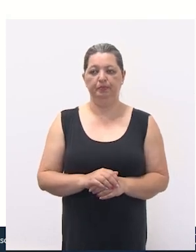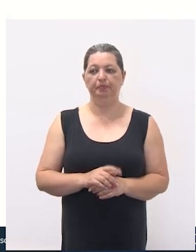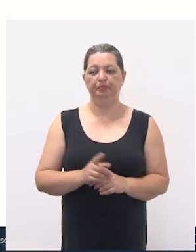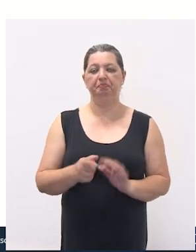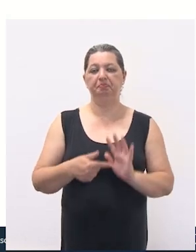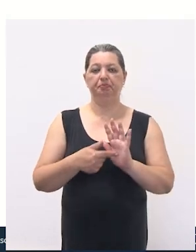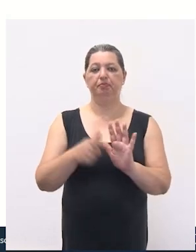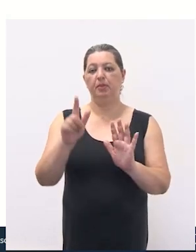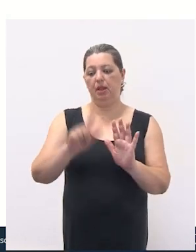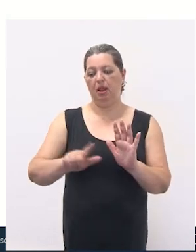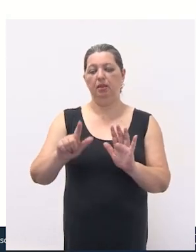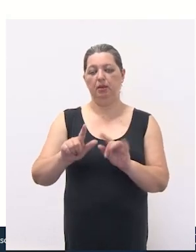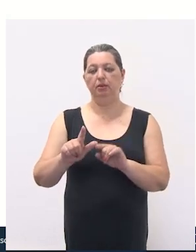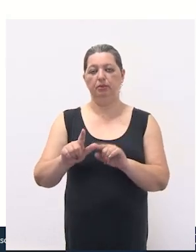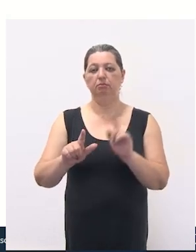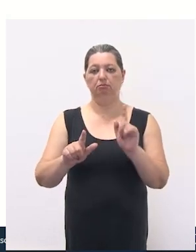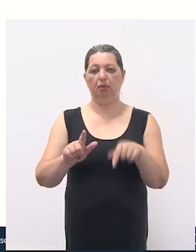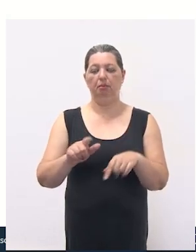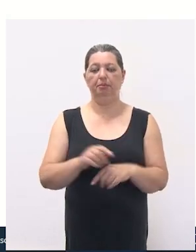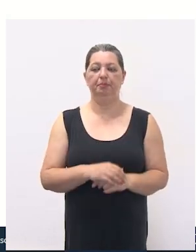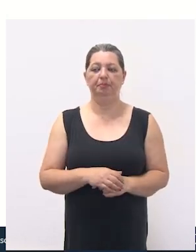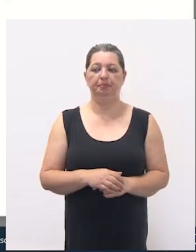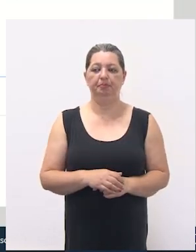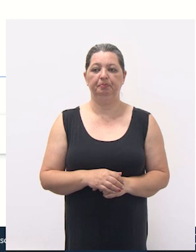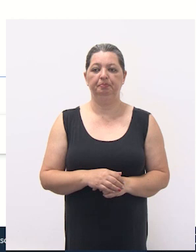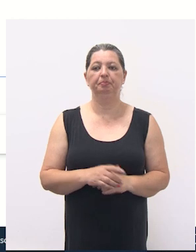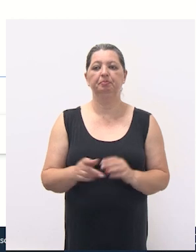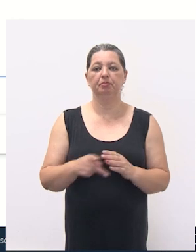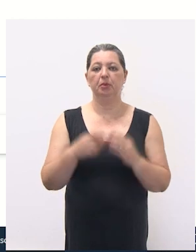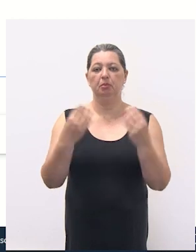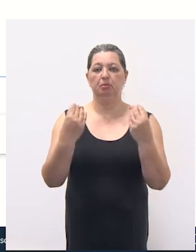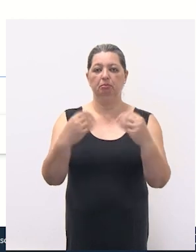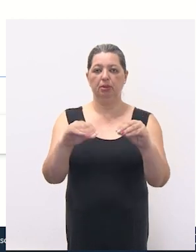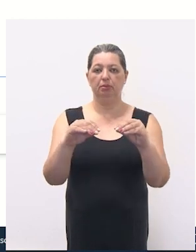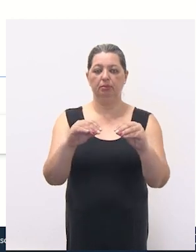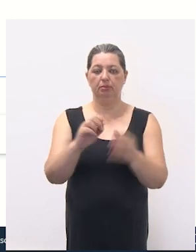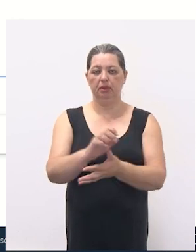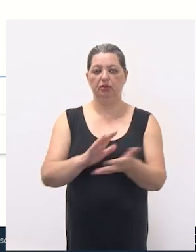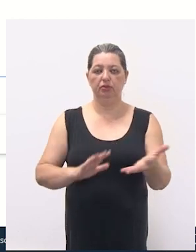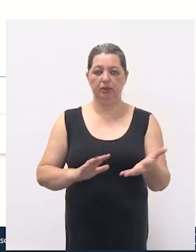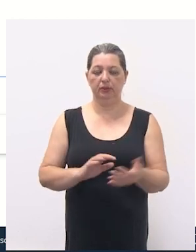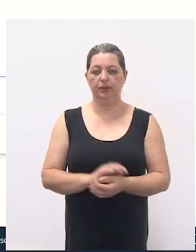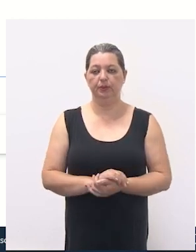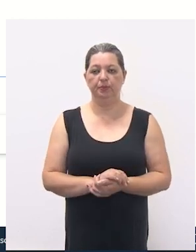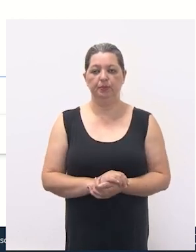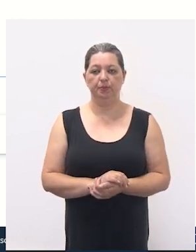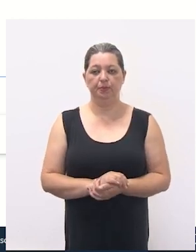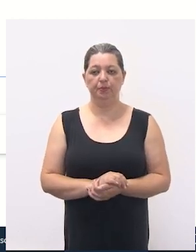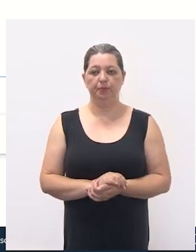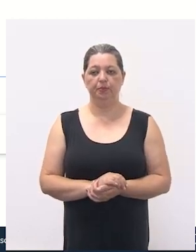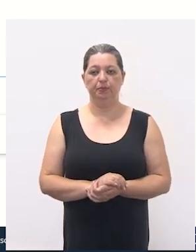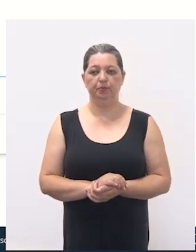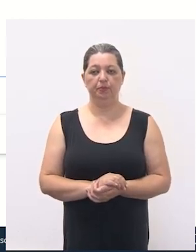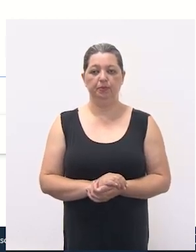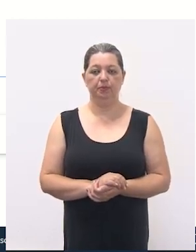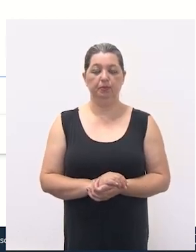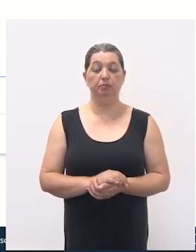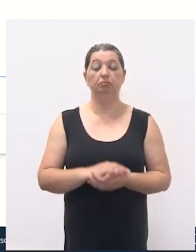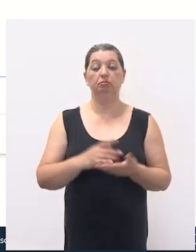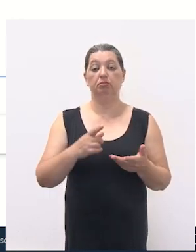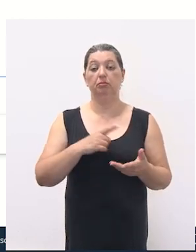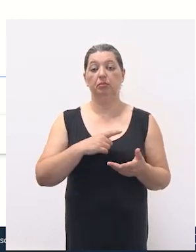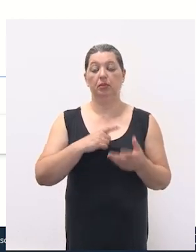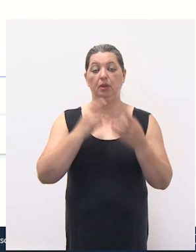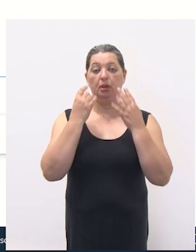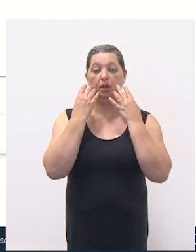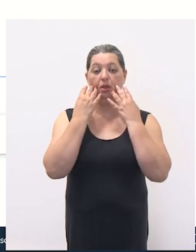aqui é literatura. Então eu vou e posto a atividade. Então, Giovanni e Ana Paula, tem uma